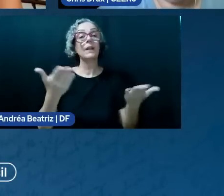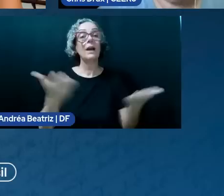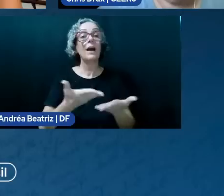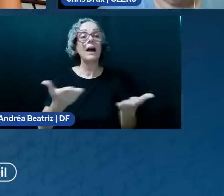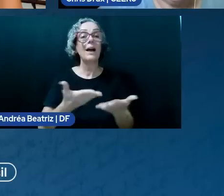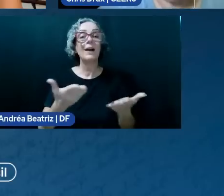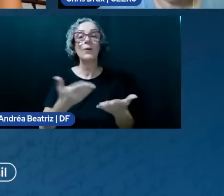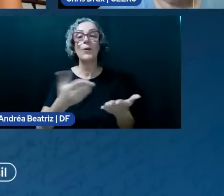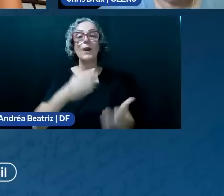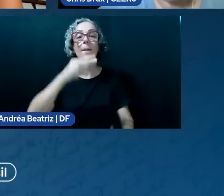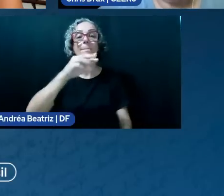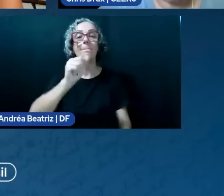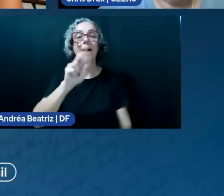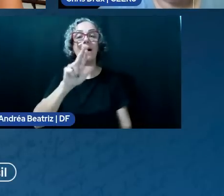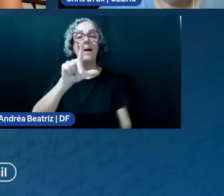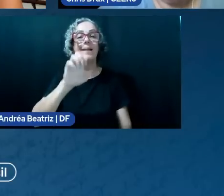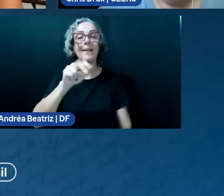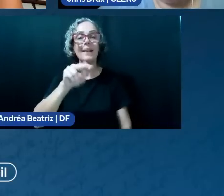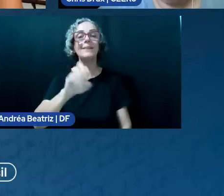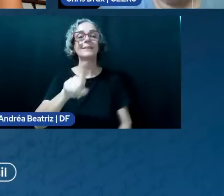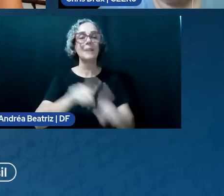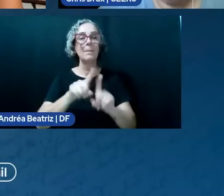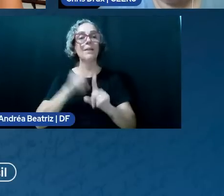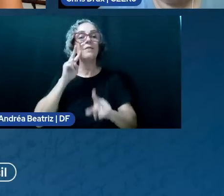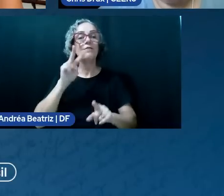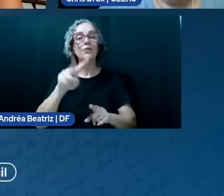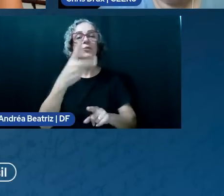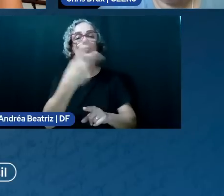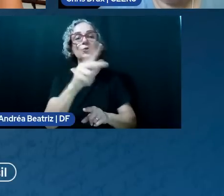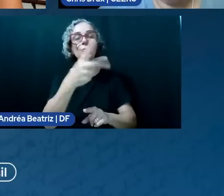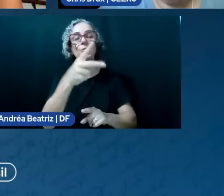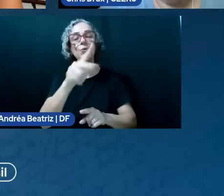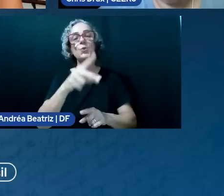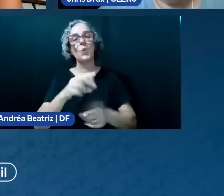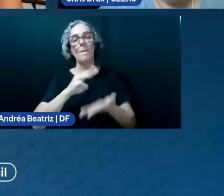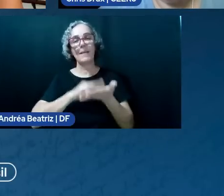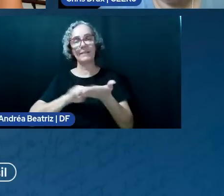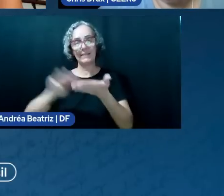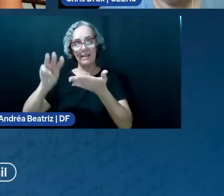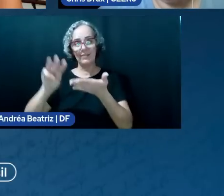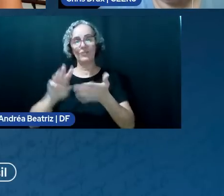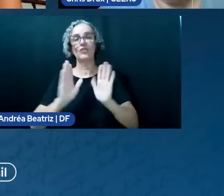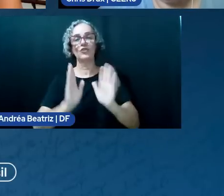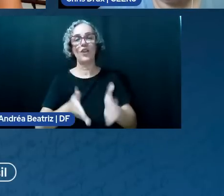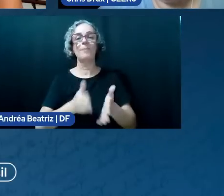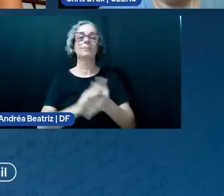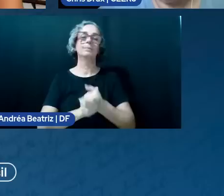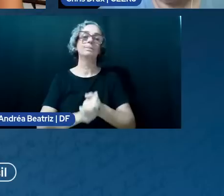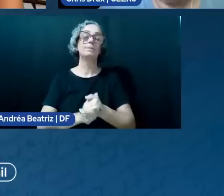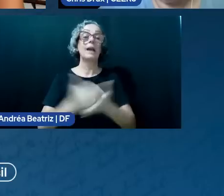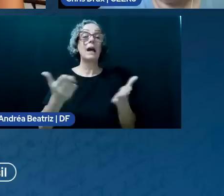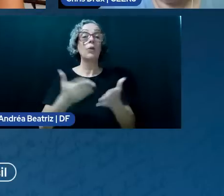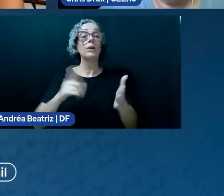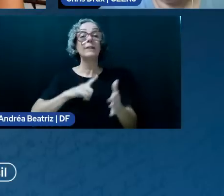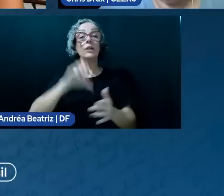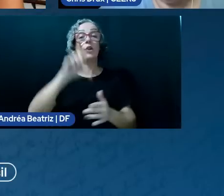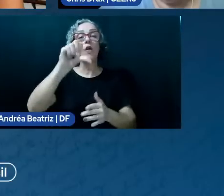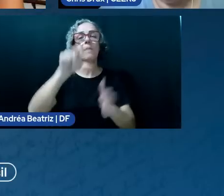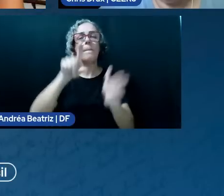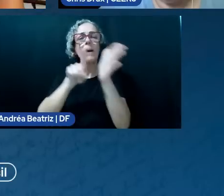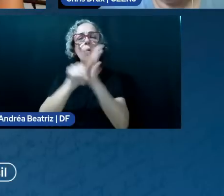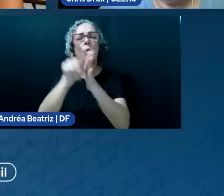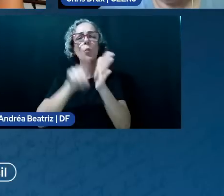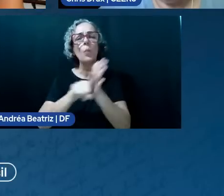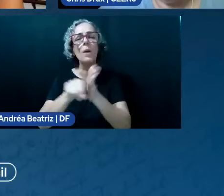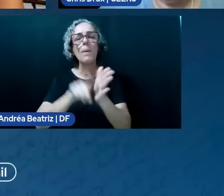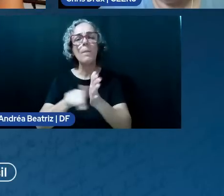viu? Muito bem. Nós temos aqui cerca de 9 perguntas. Elas nem